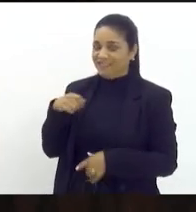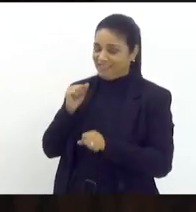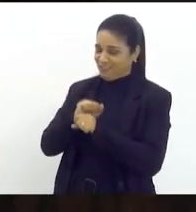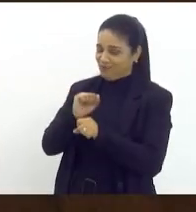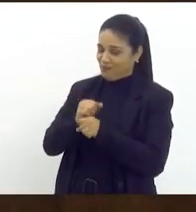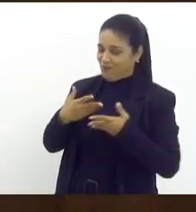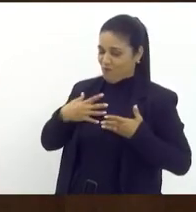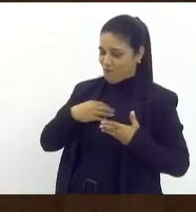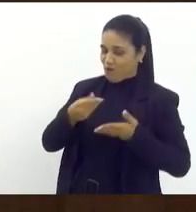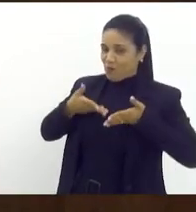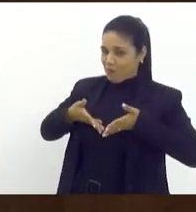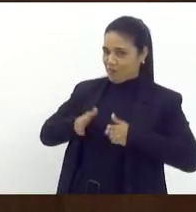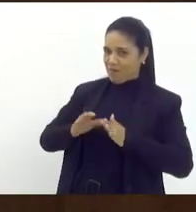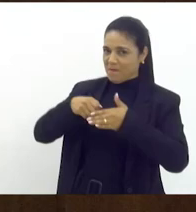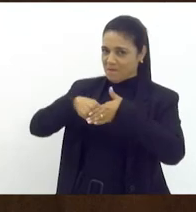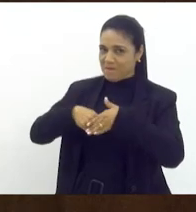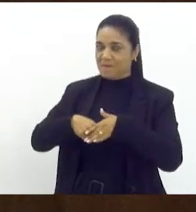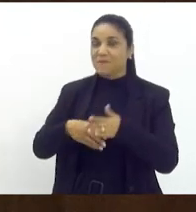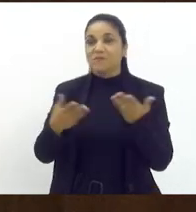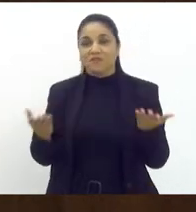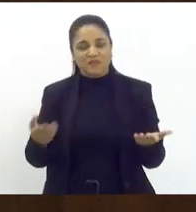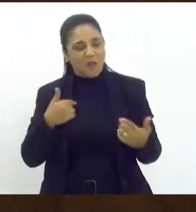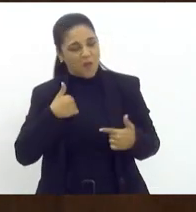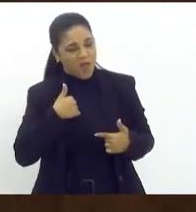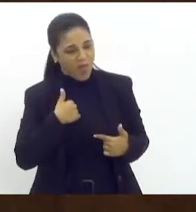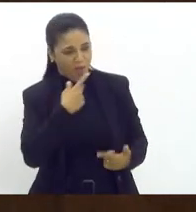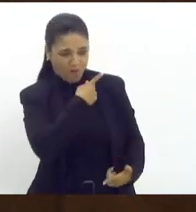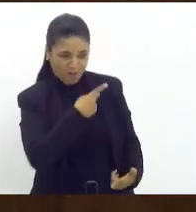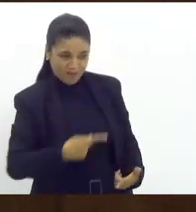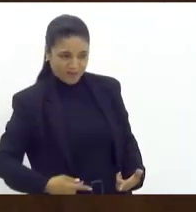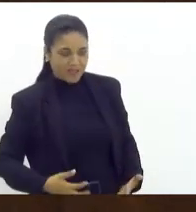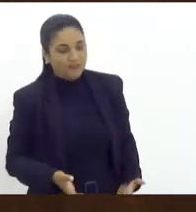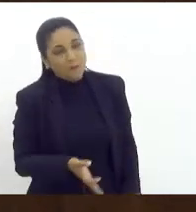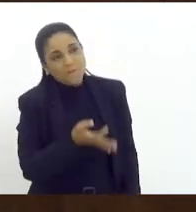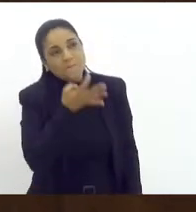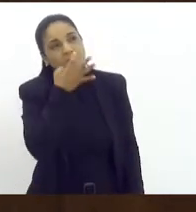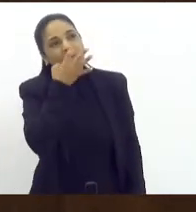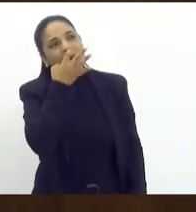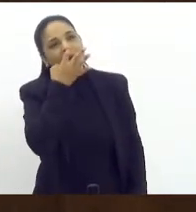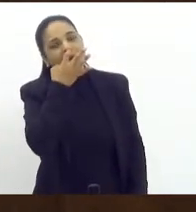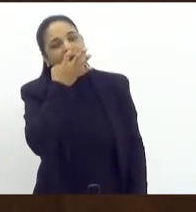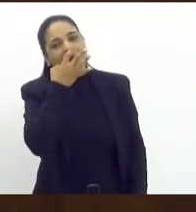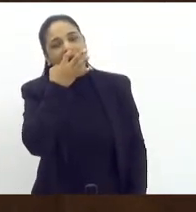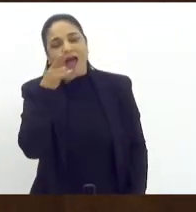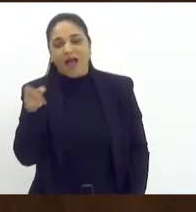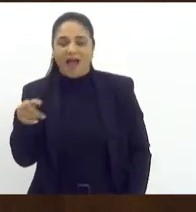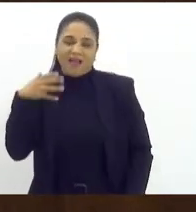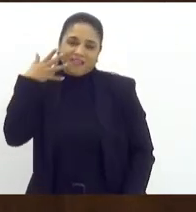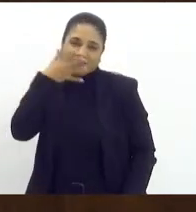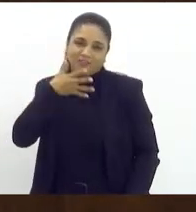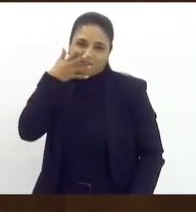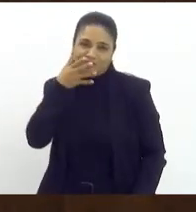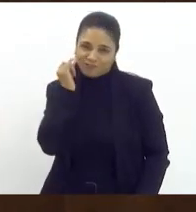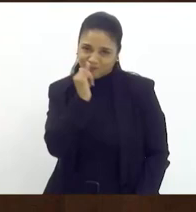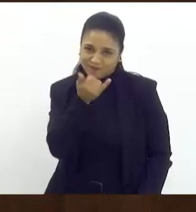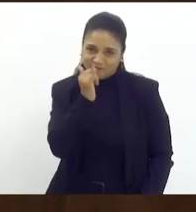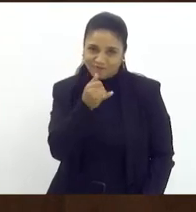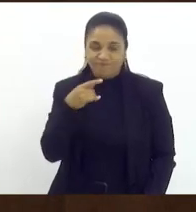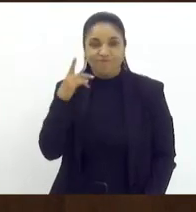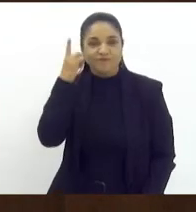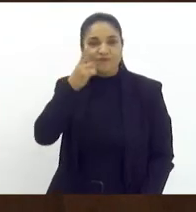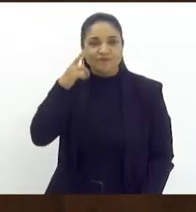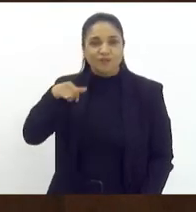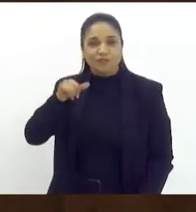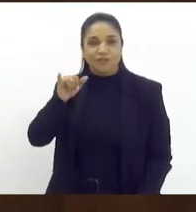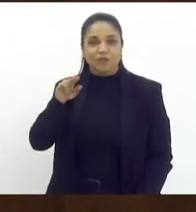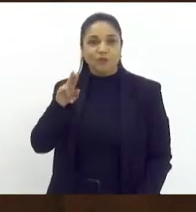presta eu fico encantado com discurso do deputado Yuri que